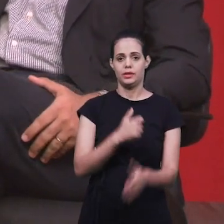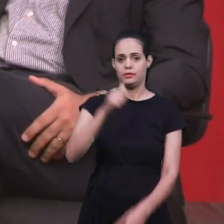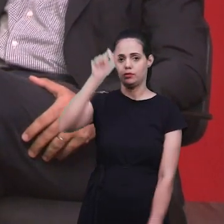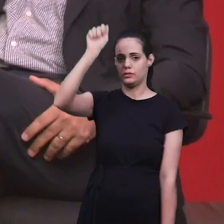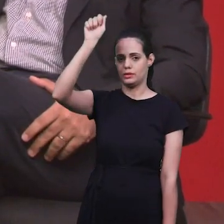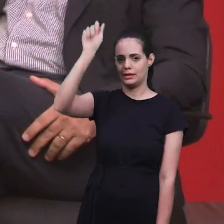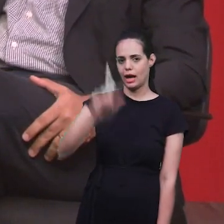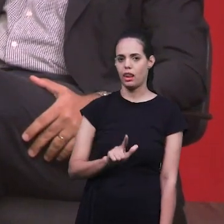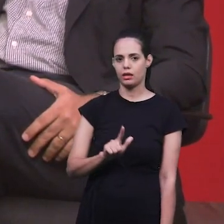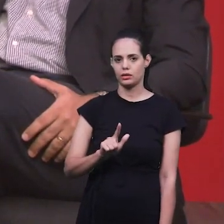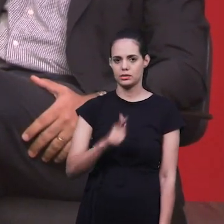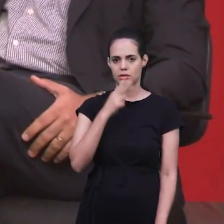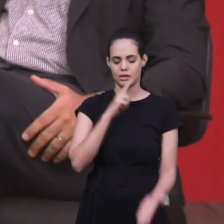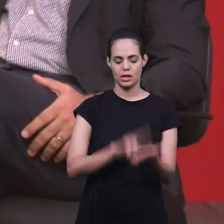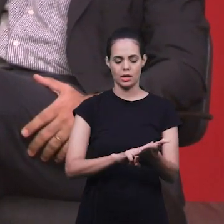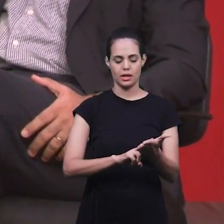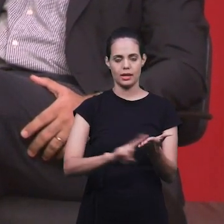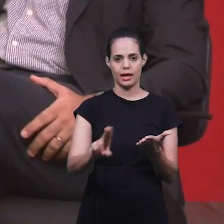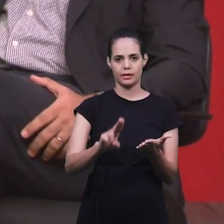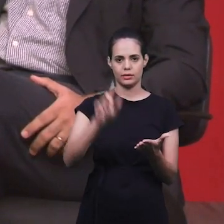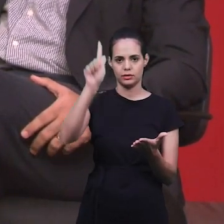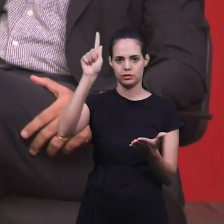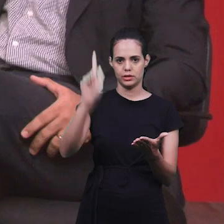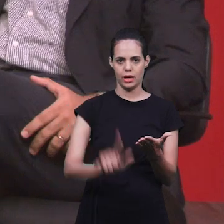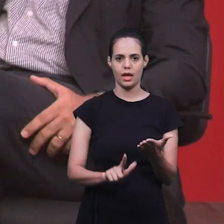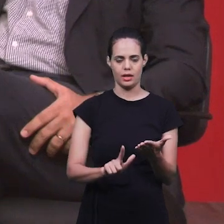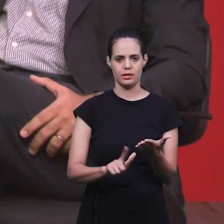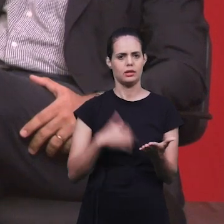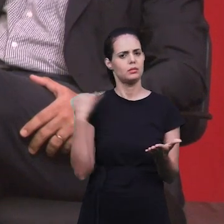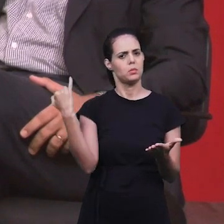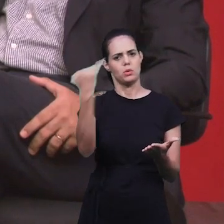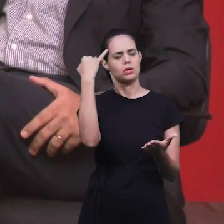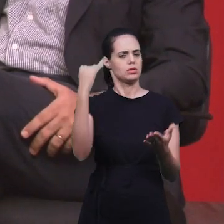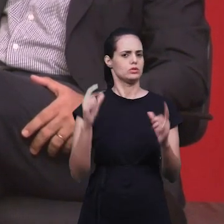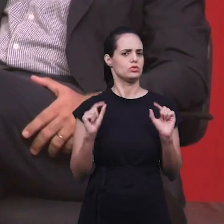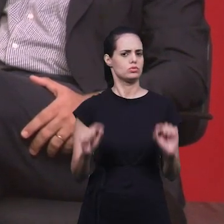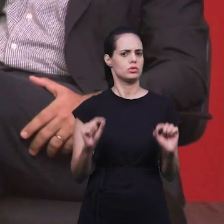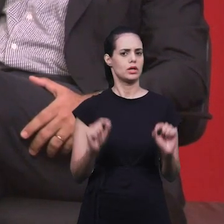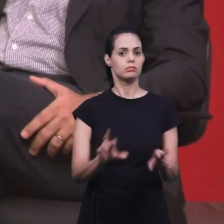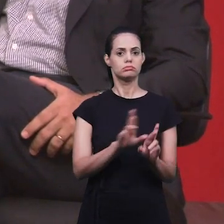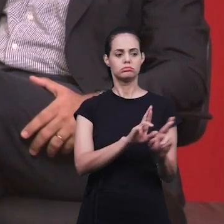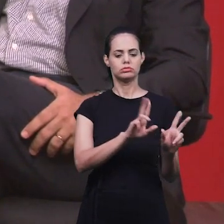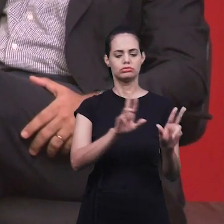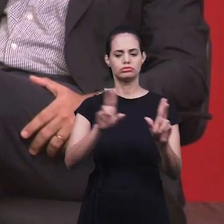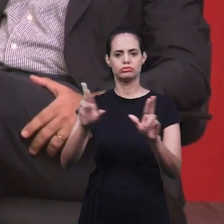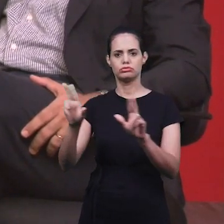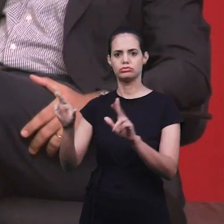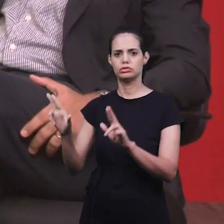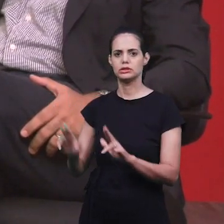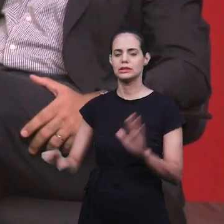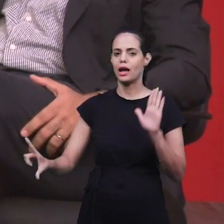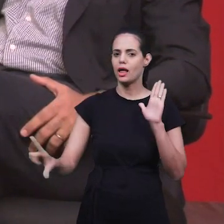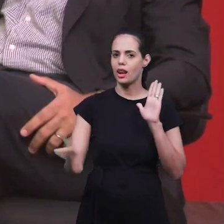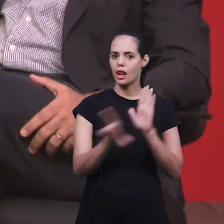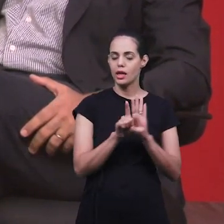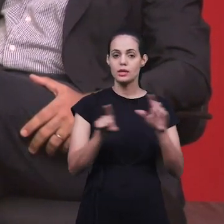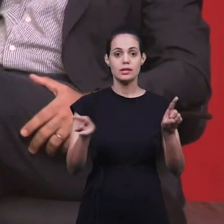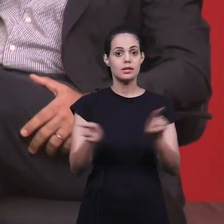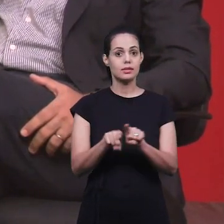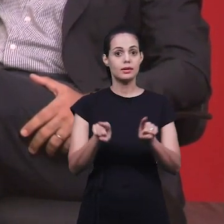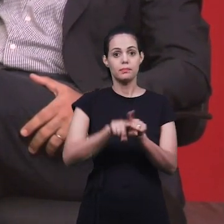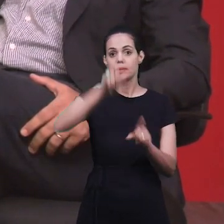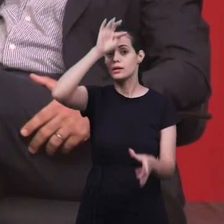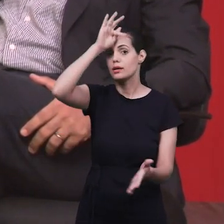Gálatas, ele se refere justamente a diferenciar a